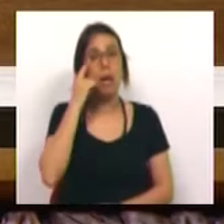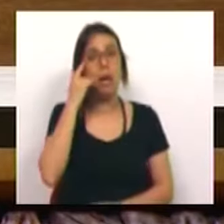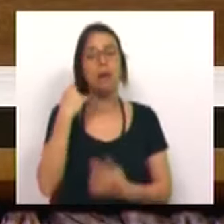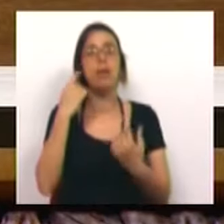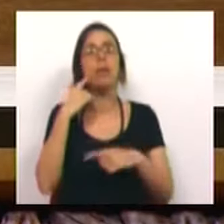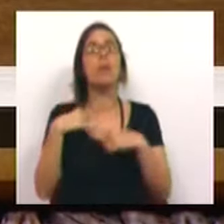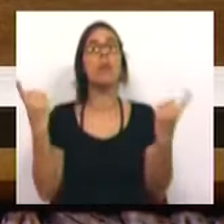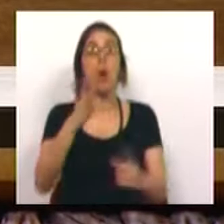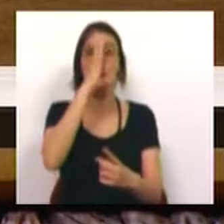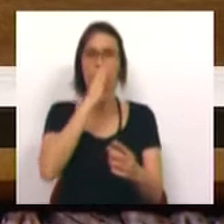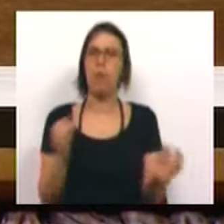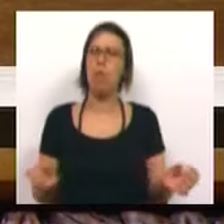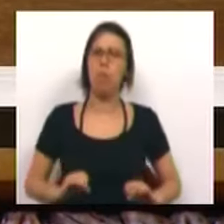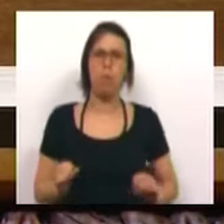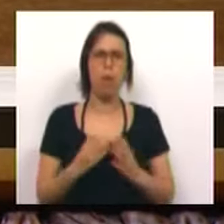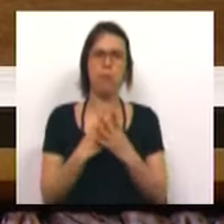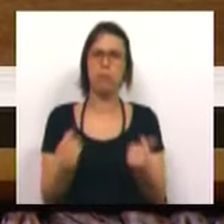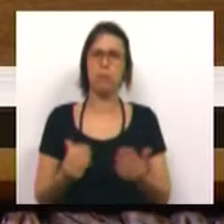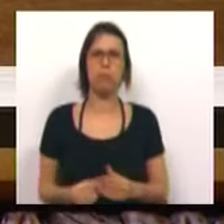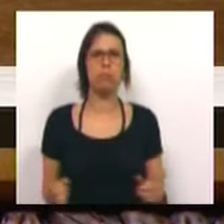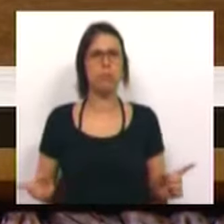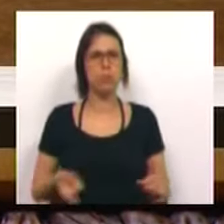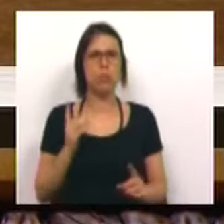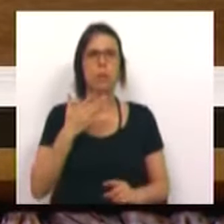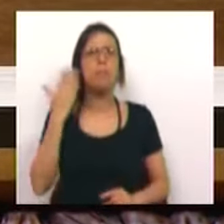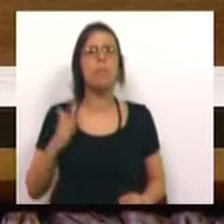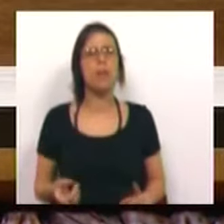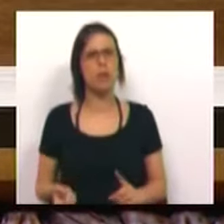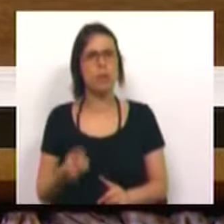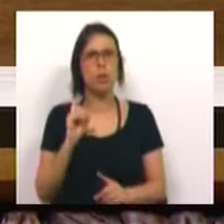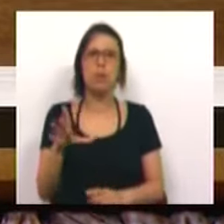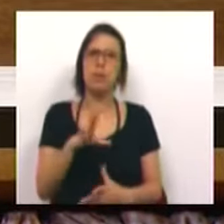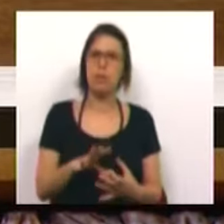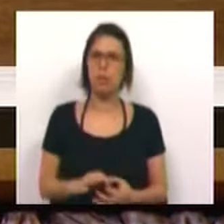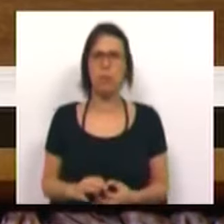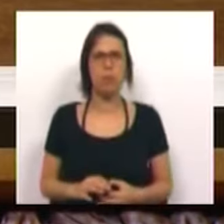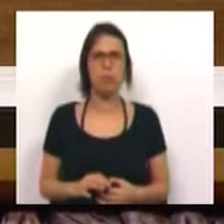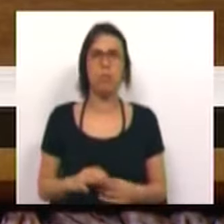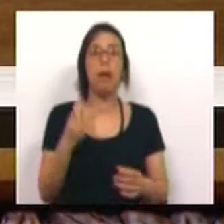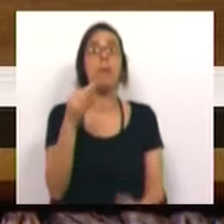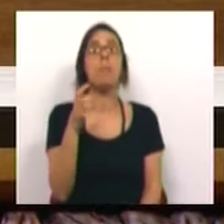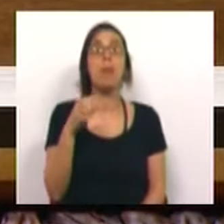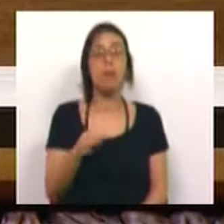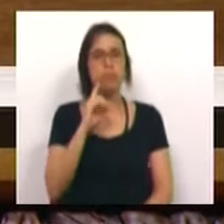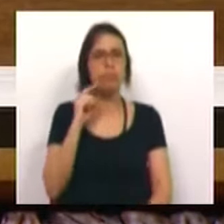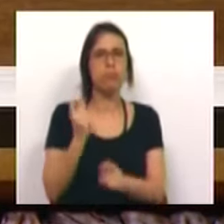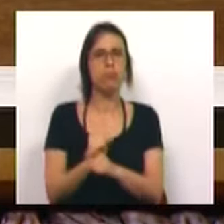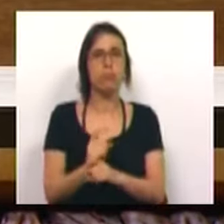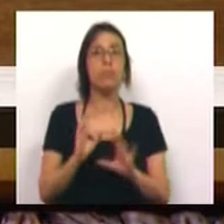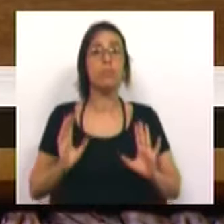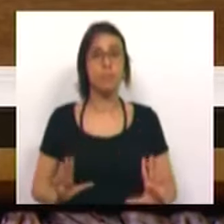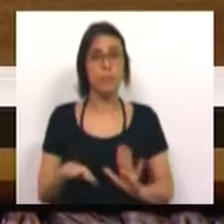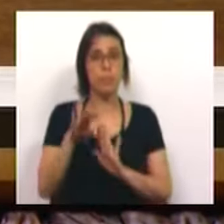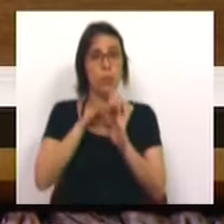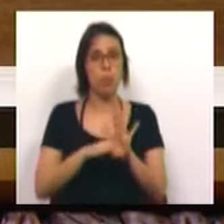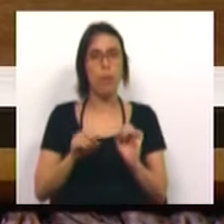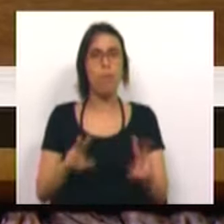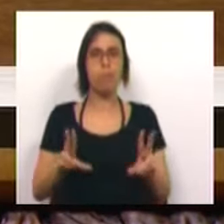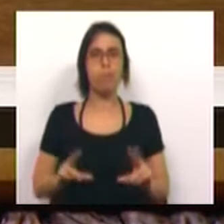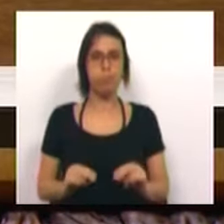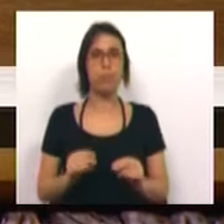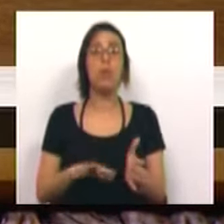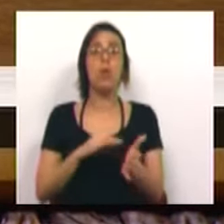revelam que o Governo não está a solucionar de forma cabal estas situações. O PCP exige que o Programa de